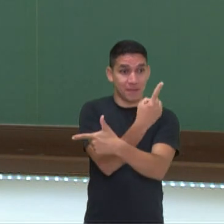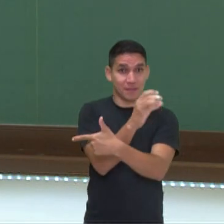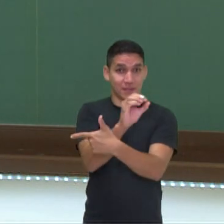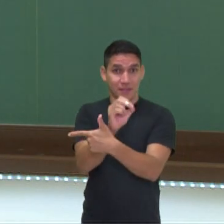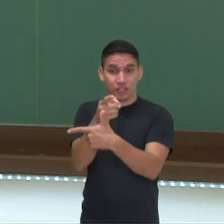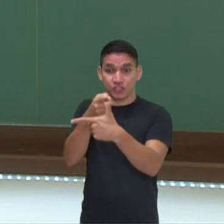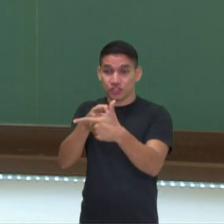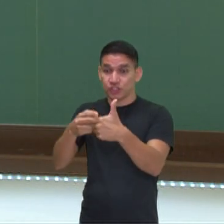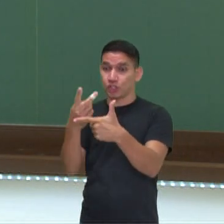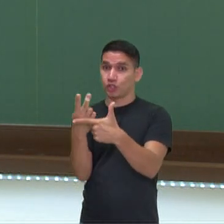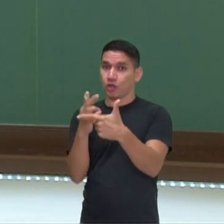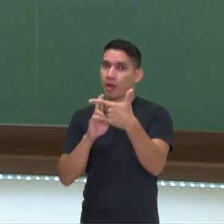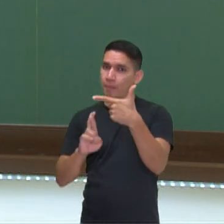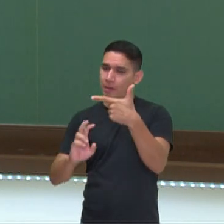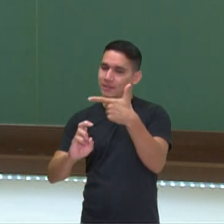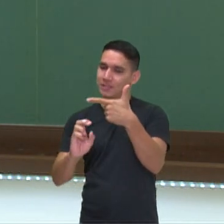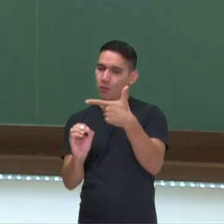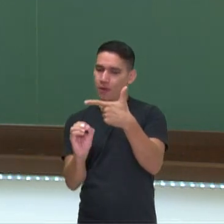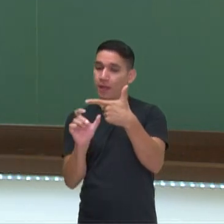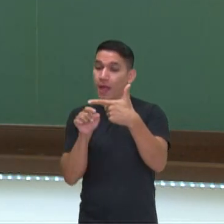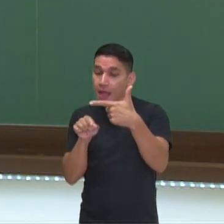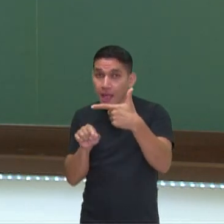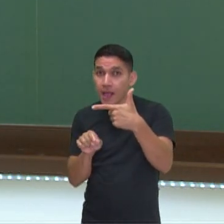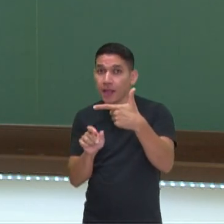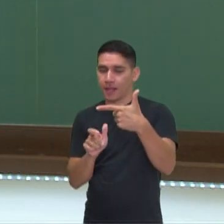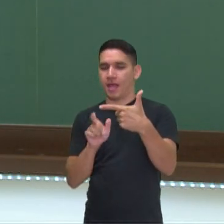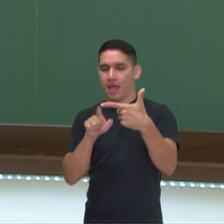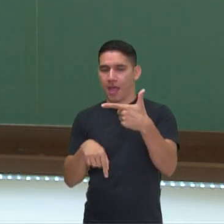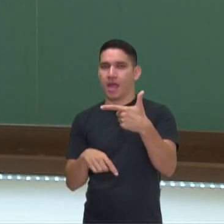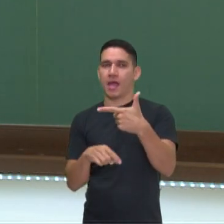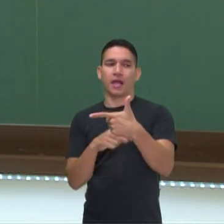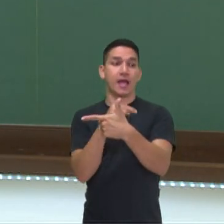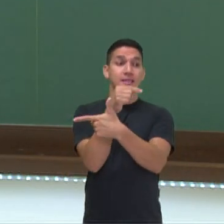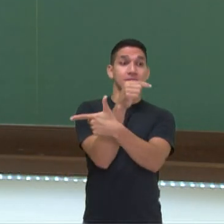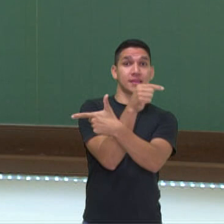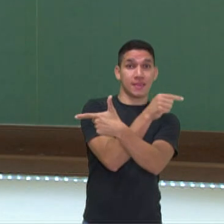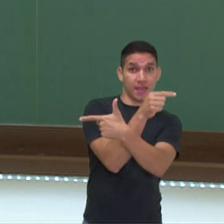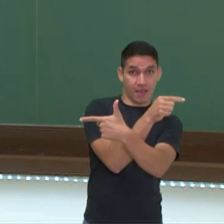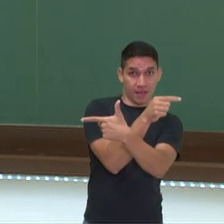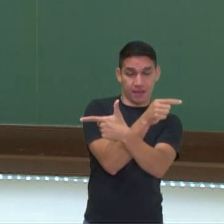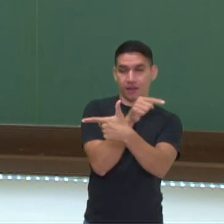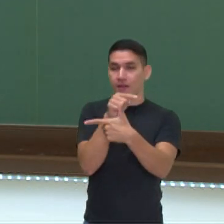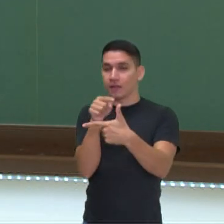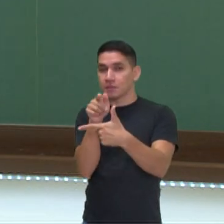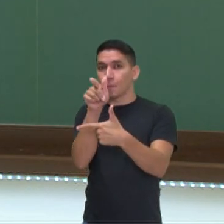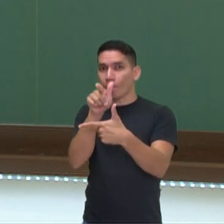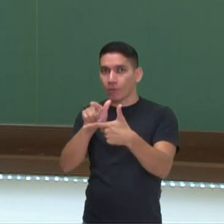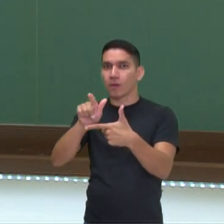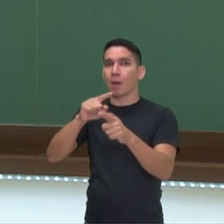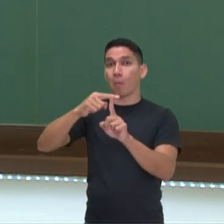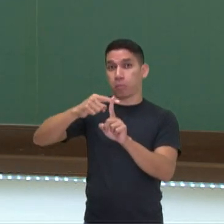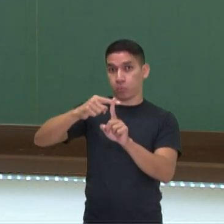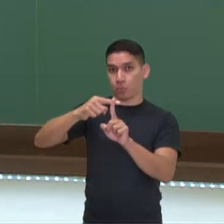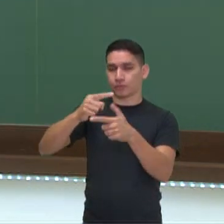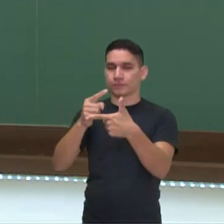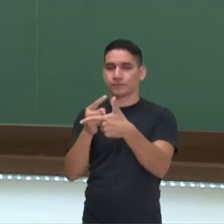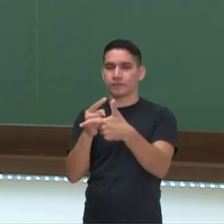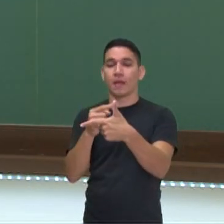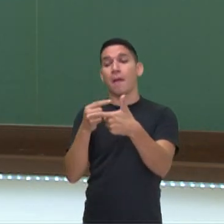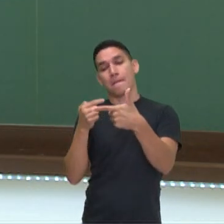2 50 como eu estou dividindo o número negativo por um número positivo